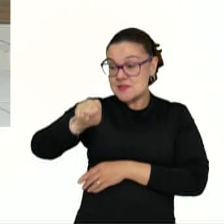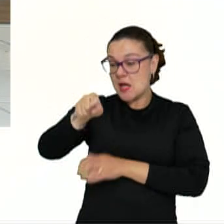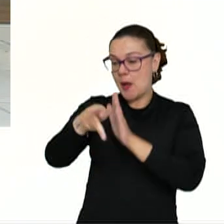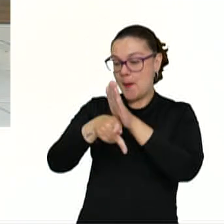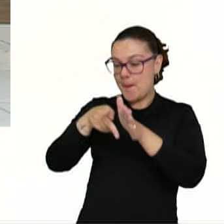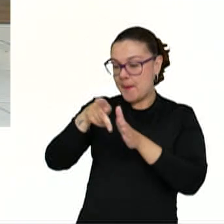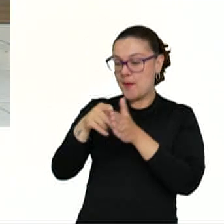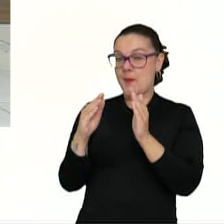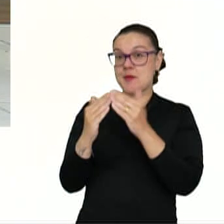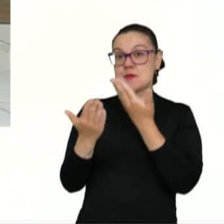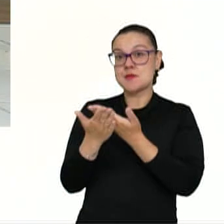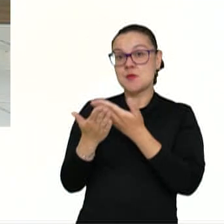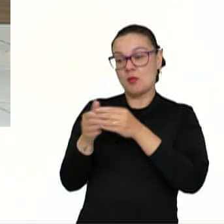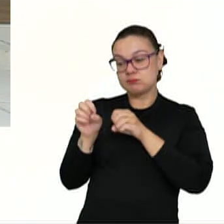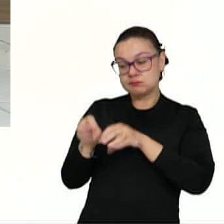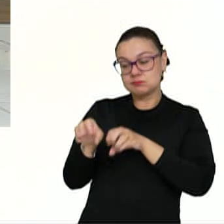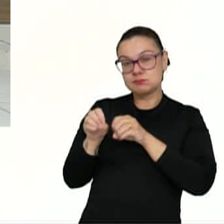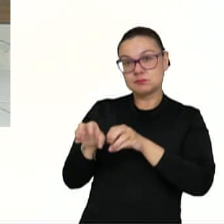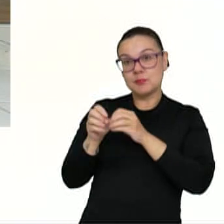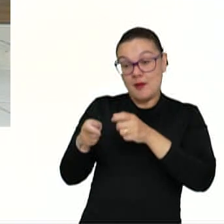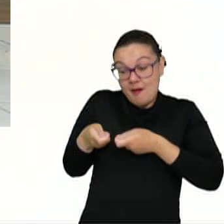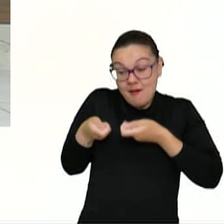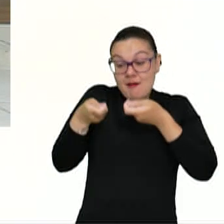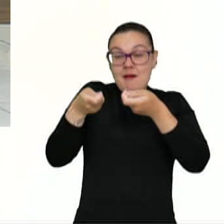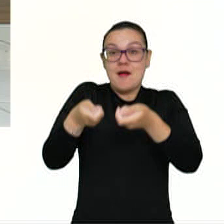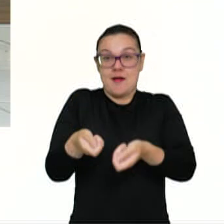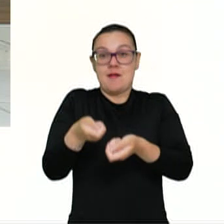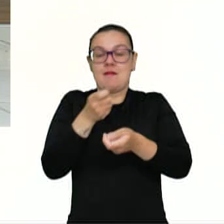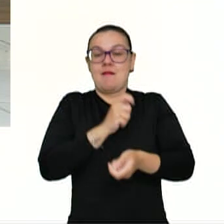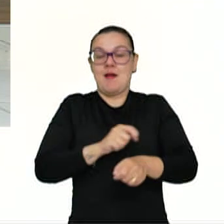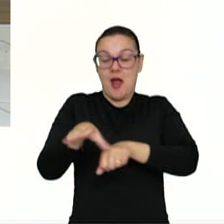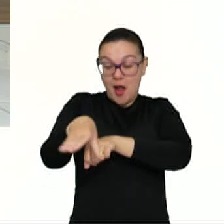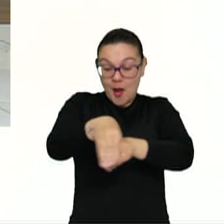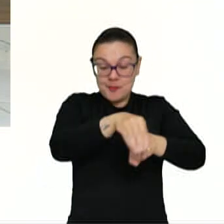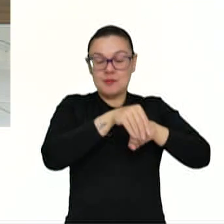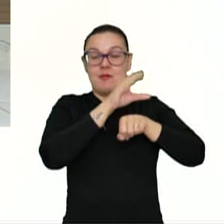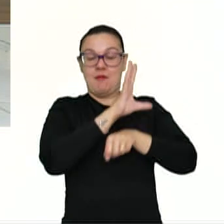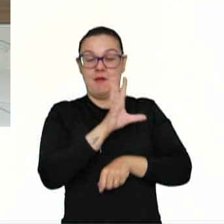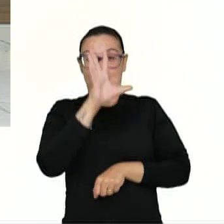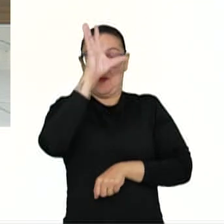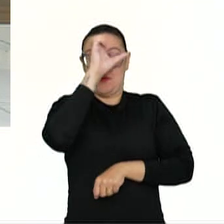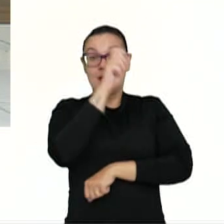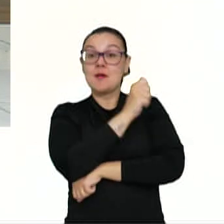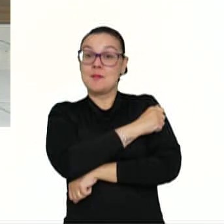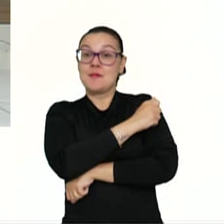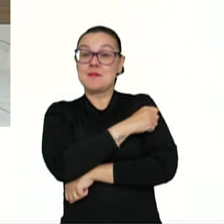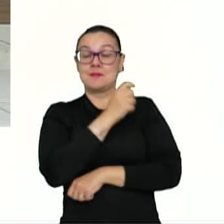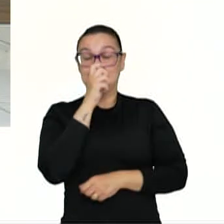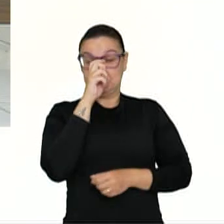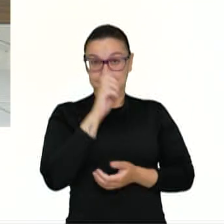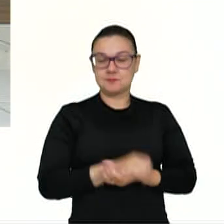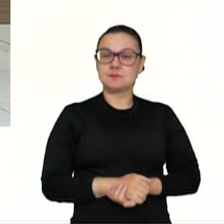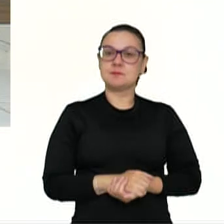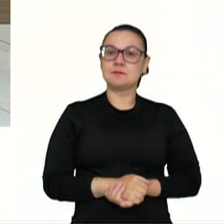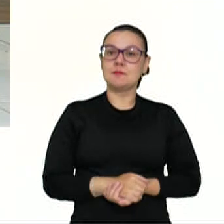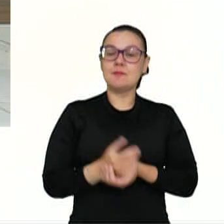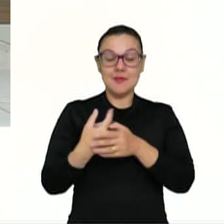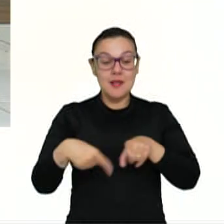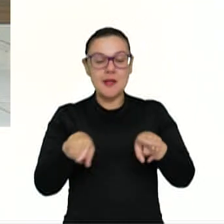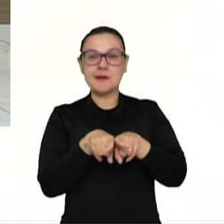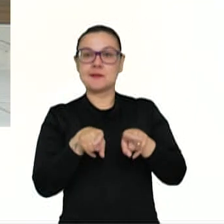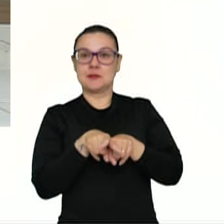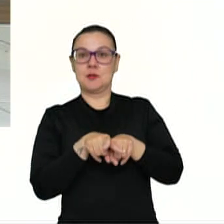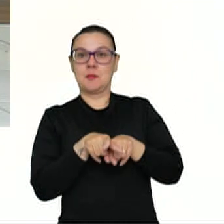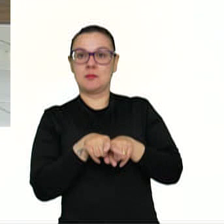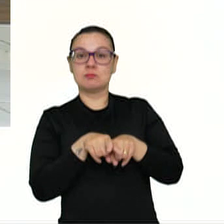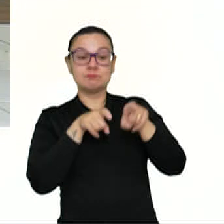a instituição lá na ilha para poder levar o conhecimento, levar a aprendizagem para os nossos alunos. Né? E as do campo também,